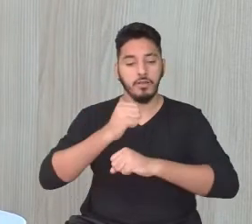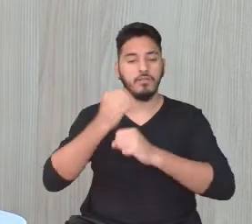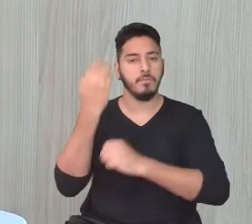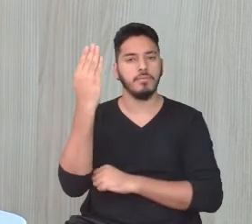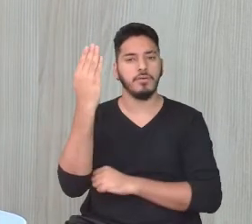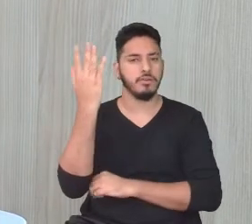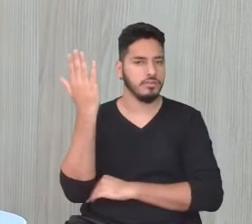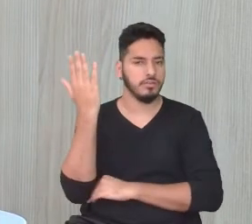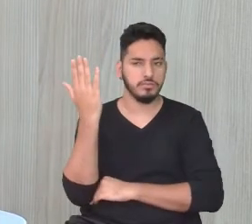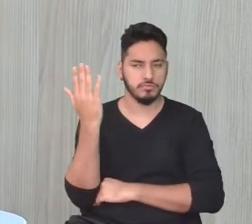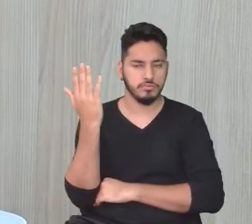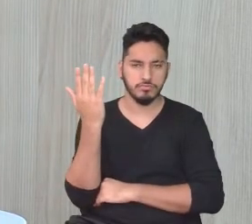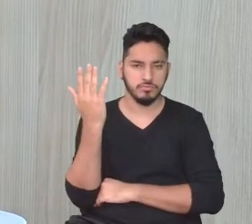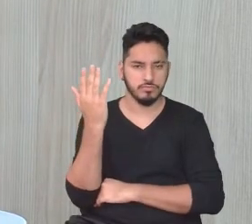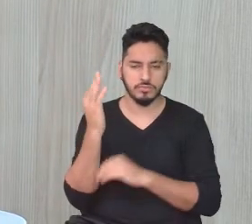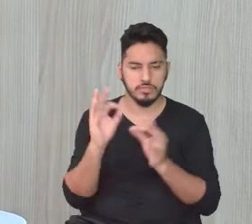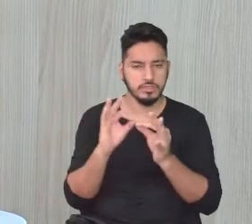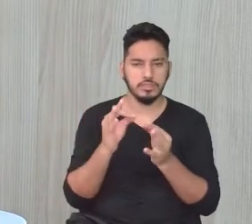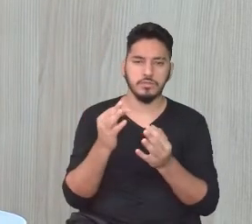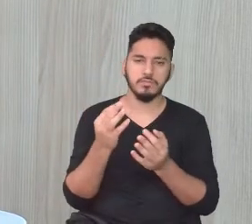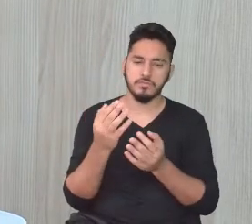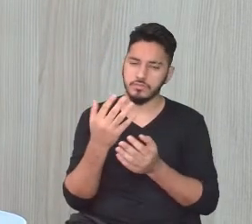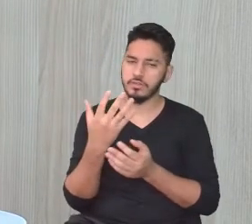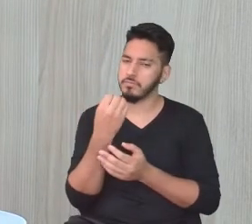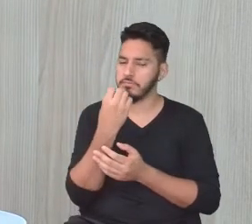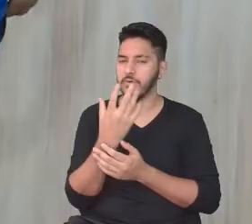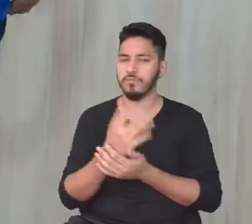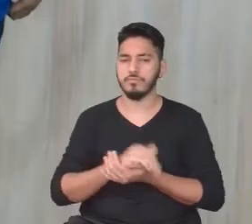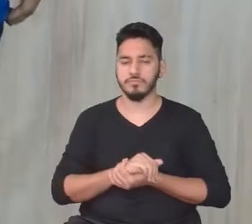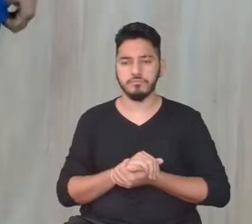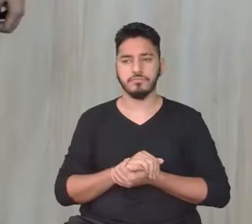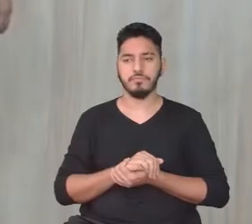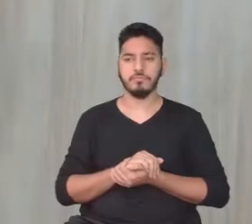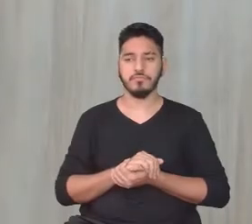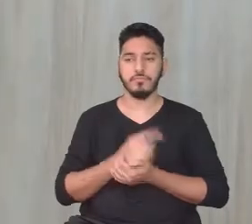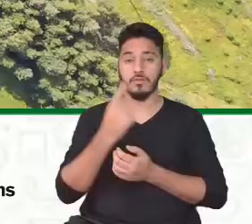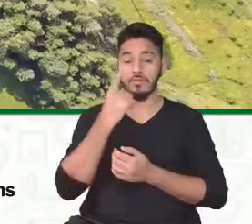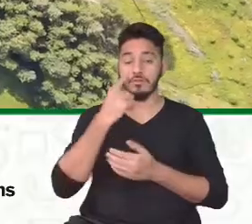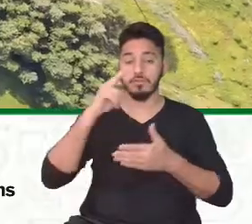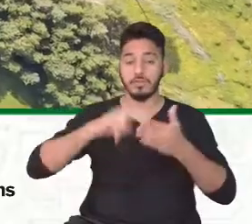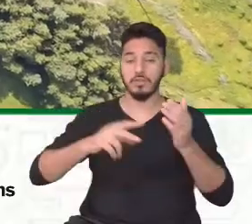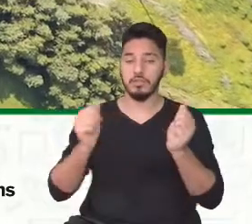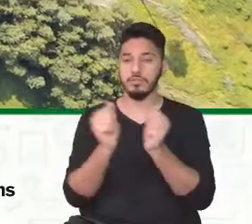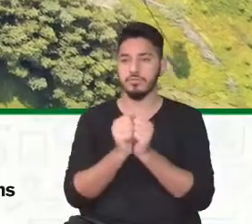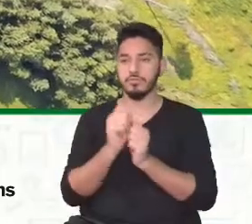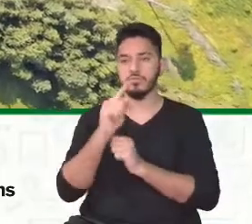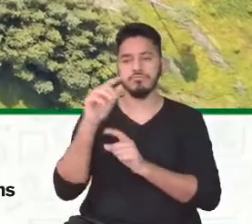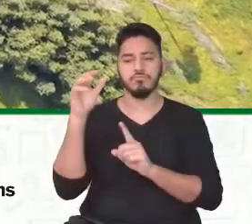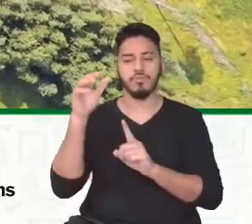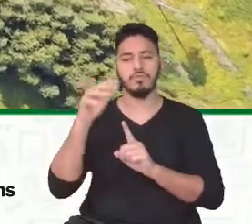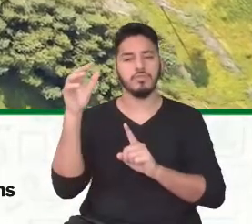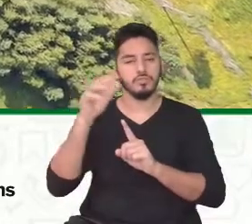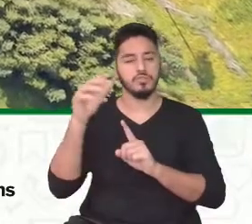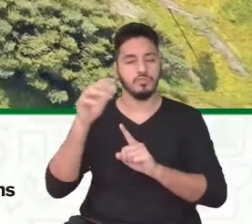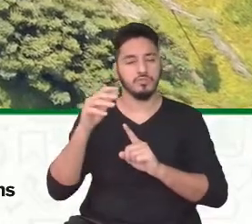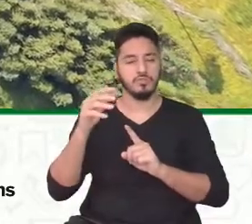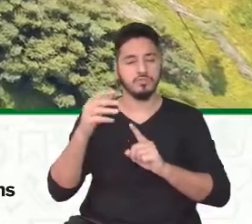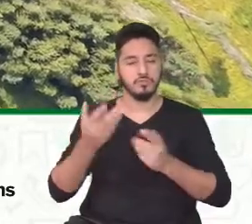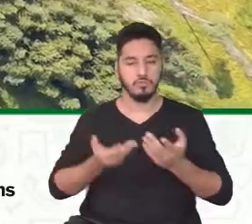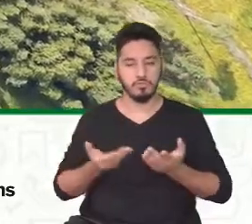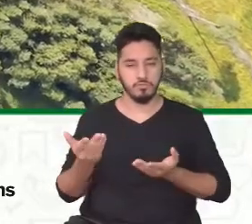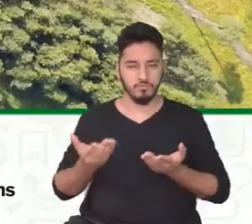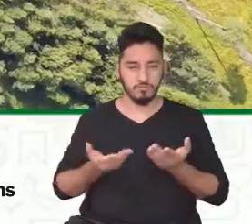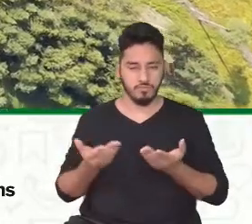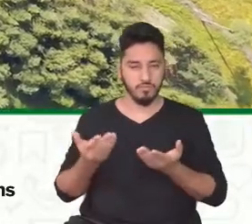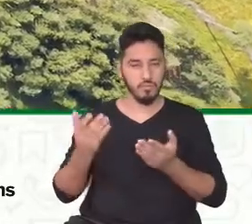tranquila Mesmo Chão da calçada o quintal fica cheiroso ainda exatamente aí você ler combina na tela aí ó a influência da ação humana sobre a dinâmica